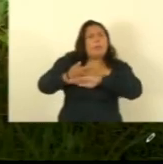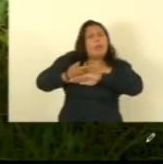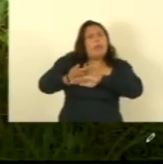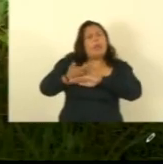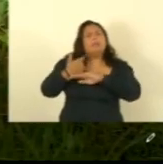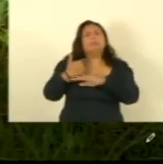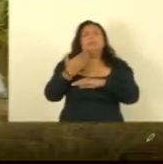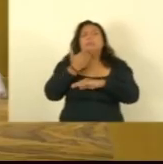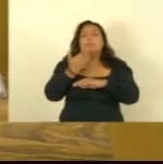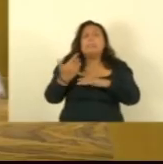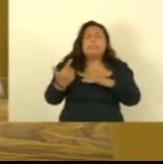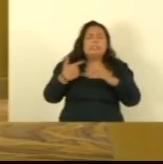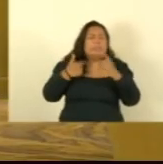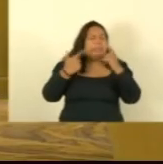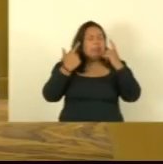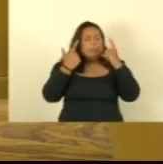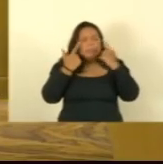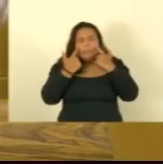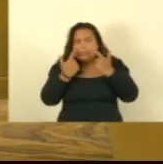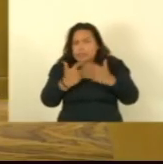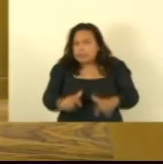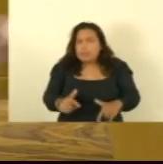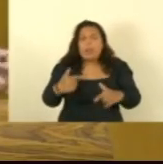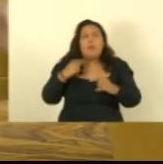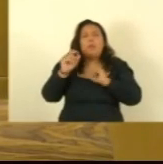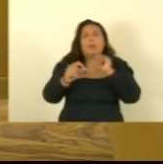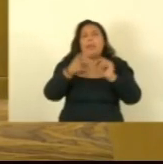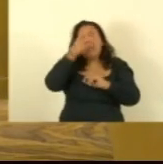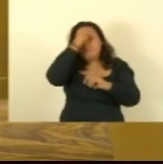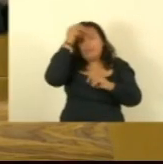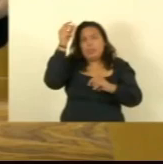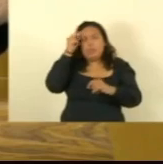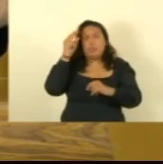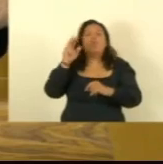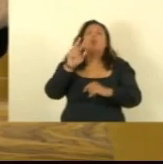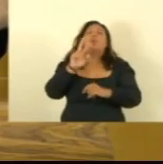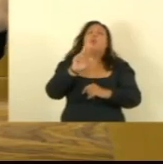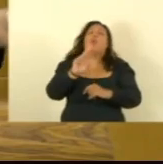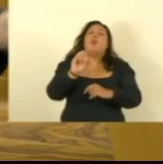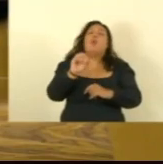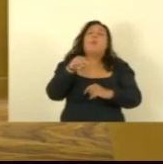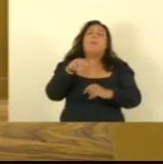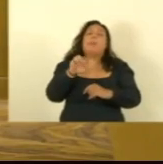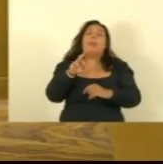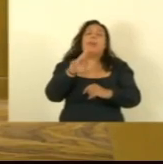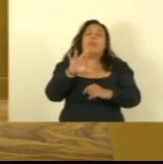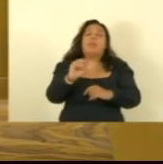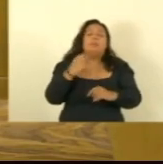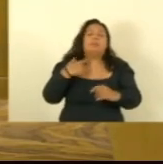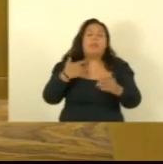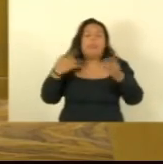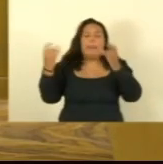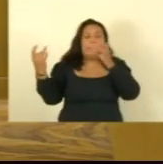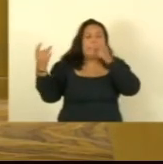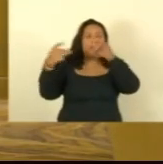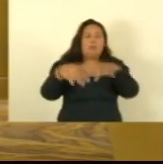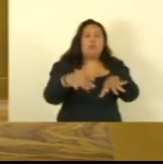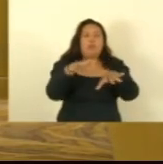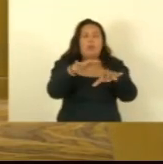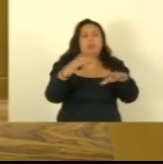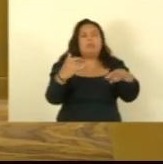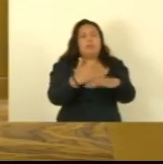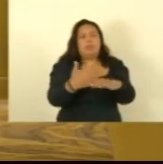indignados com o descaso do prefeito Romero, que abandonou esse